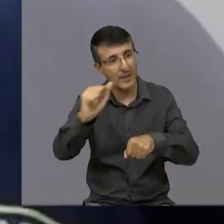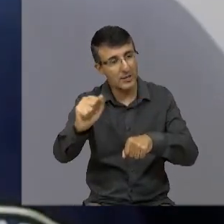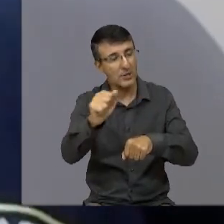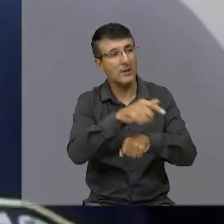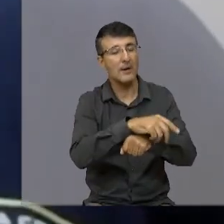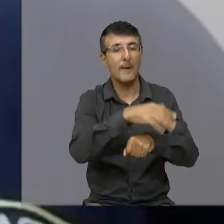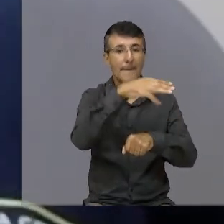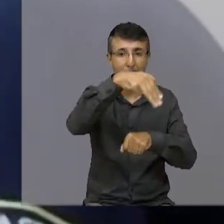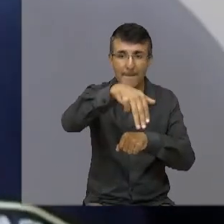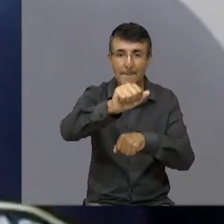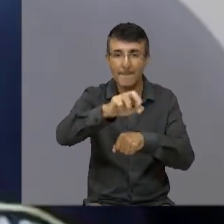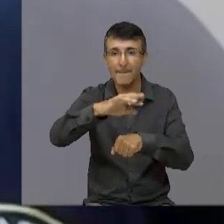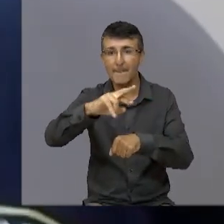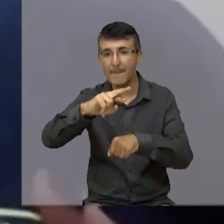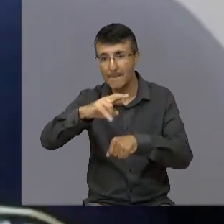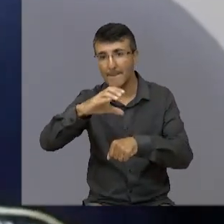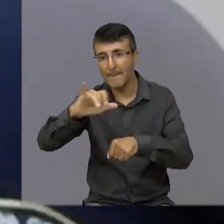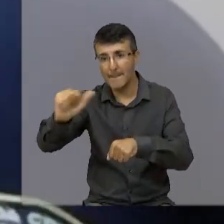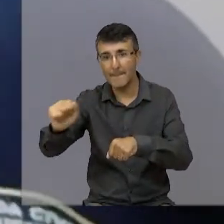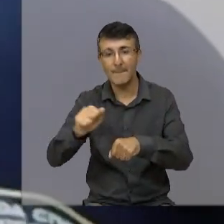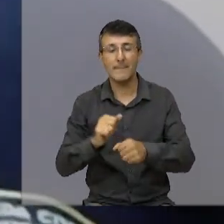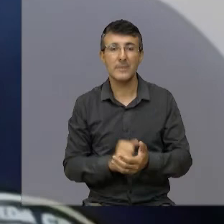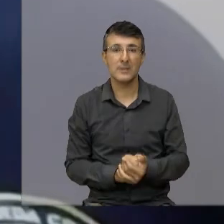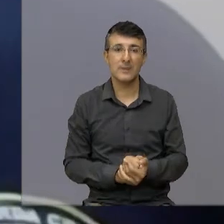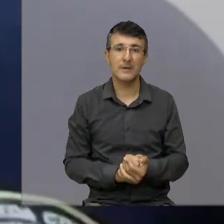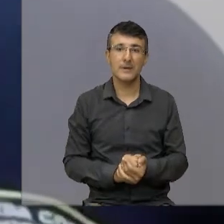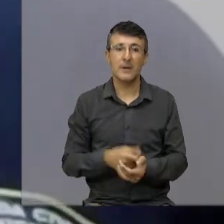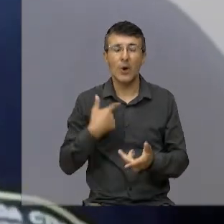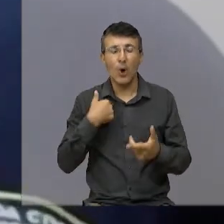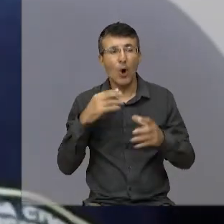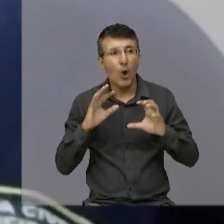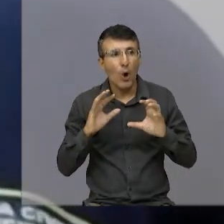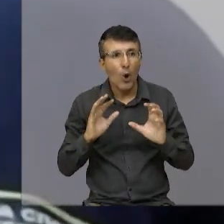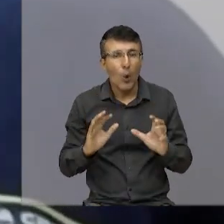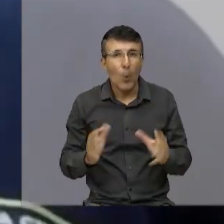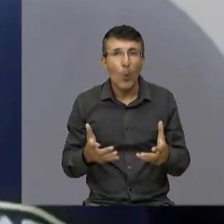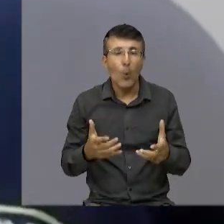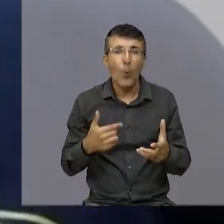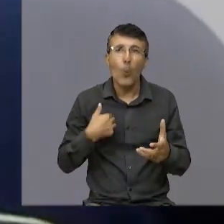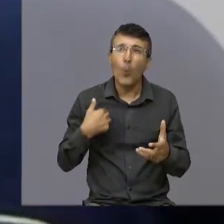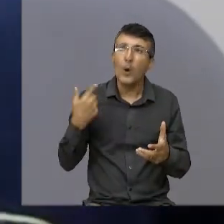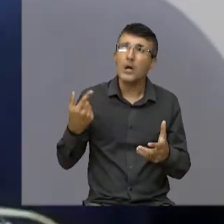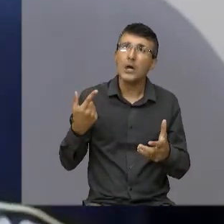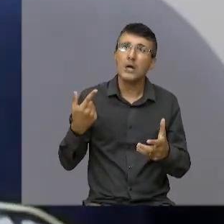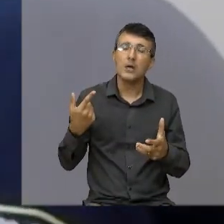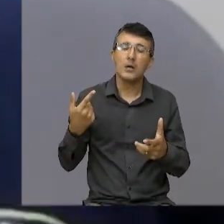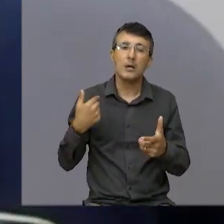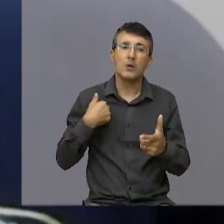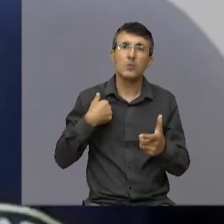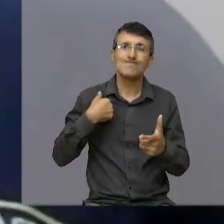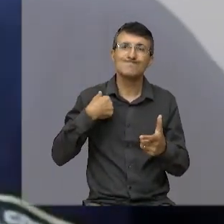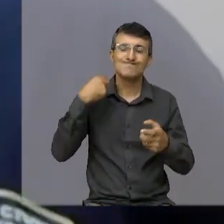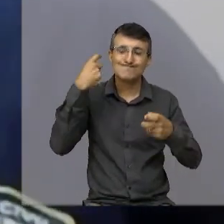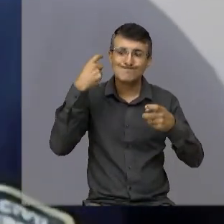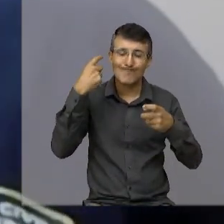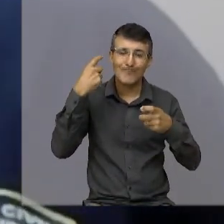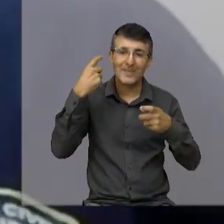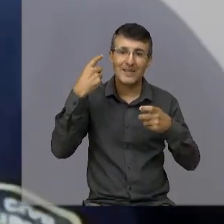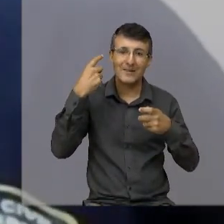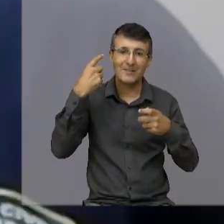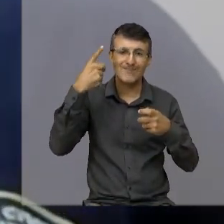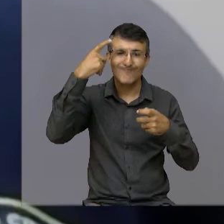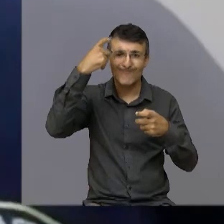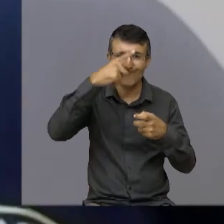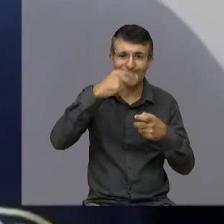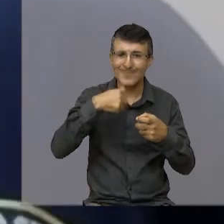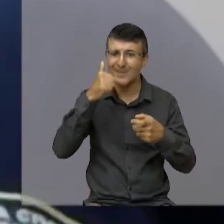auxílio, né? Então, quando eu tenho alguma dificuldade com alguma mulher, ou até alguma mulher que vem e conversa com a gente